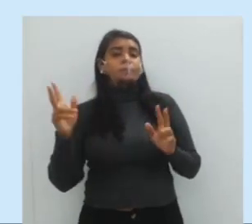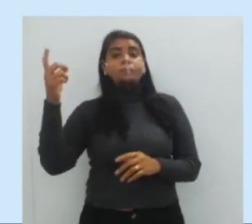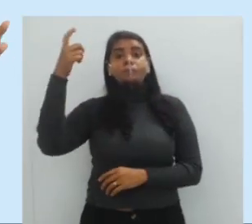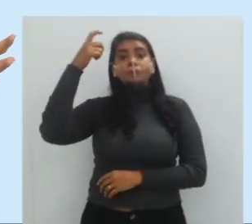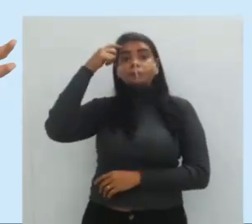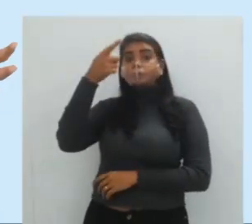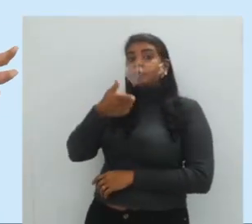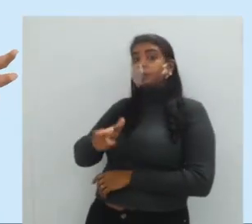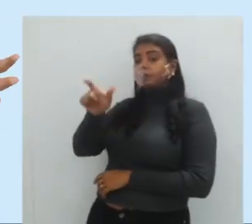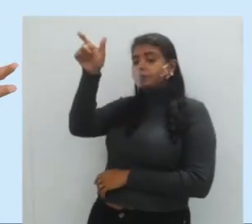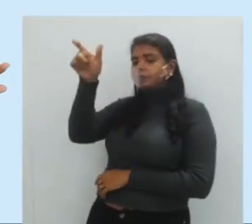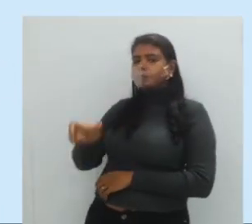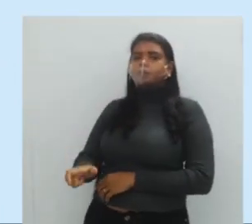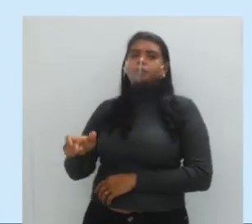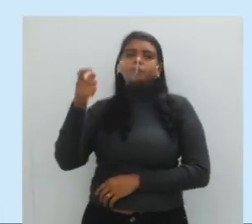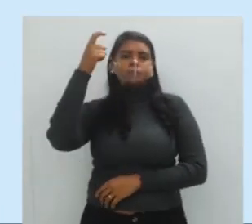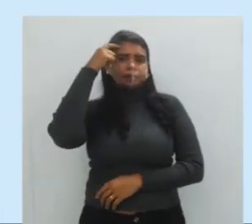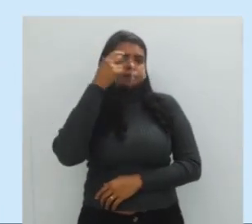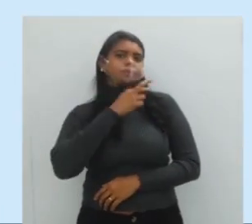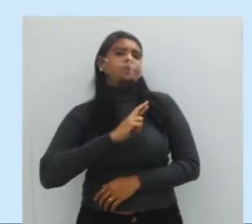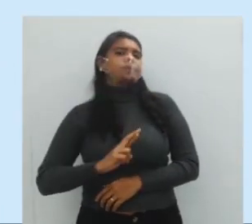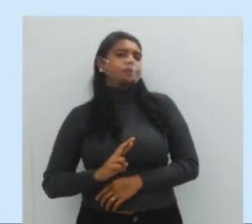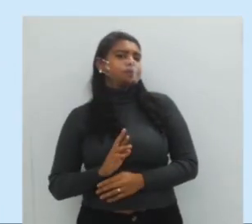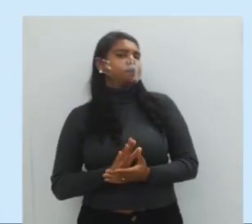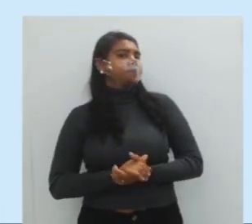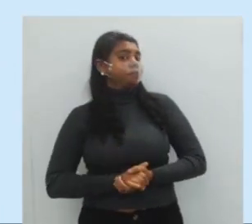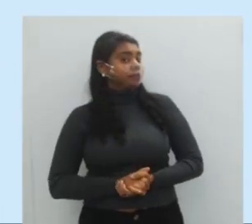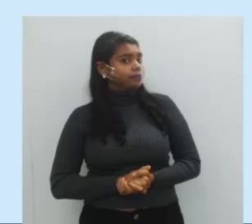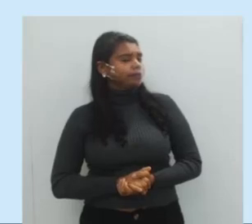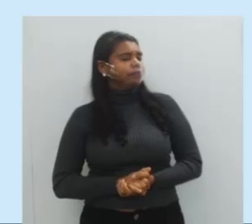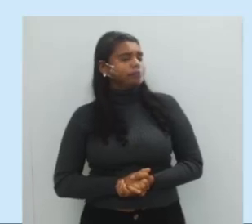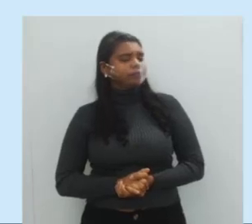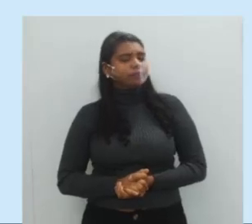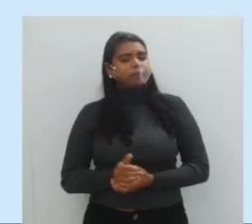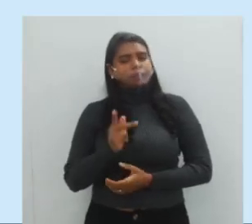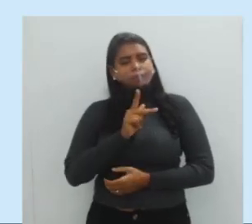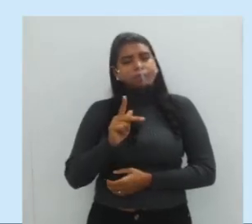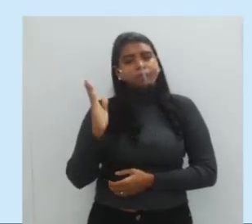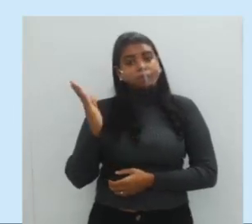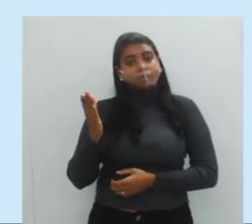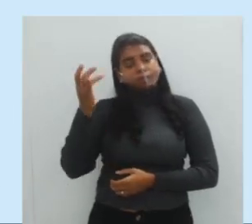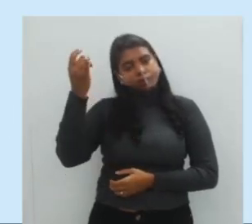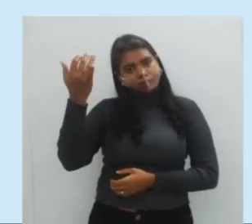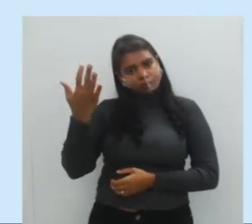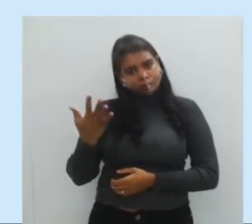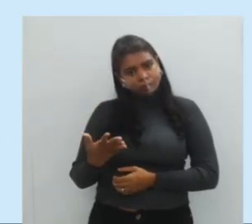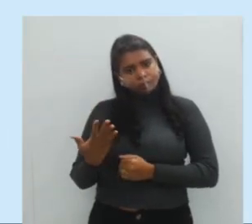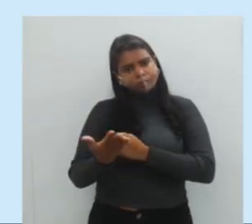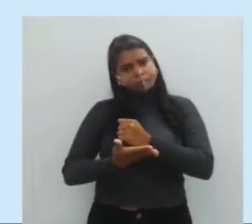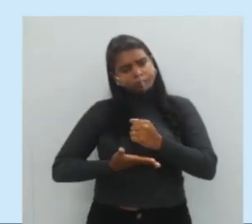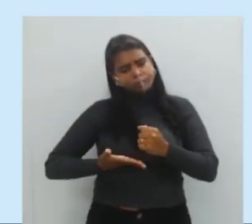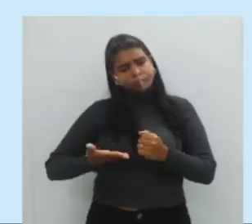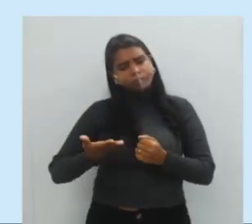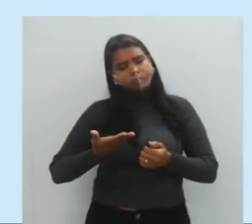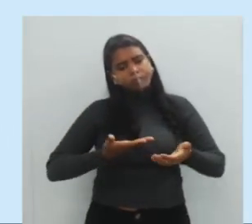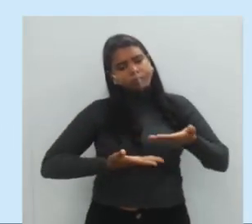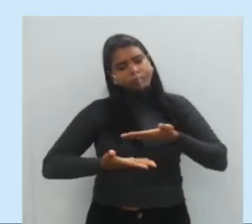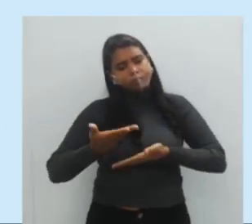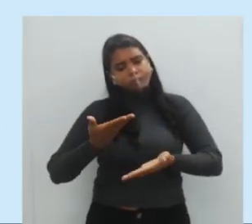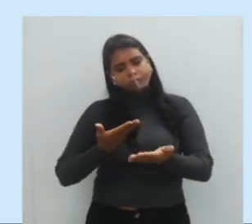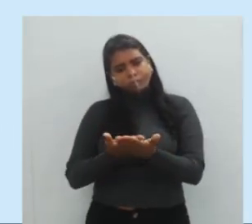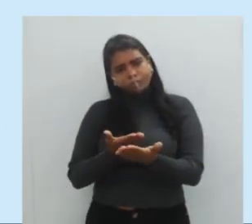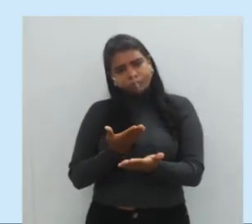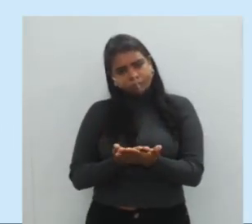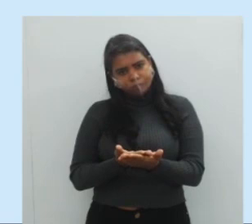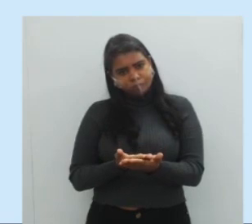diferenciar um pensamento religioso do outro pensamento. Então, como eu já falei, a base